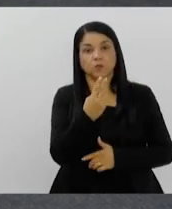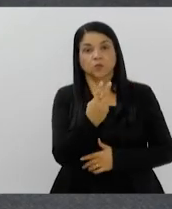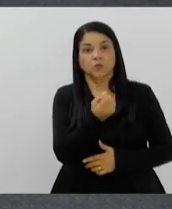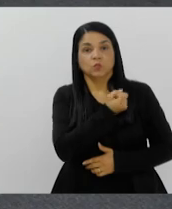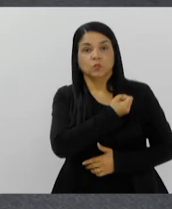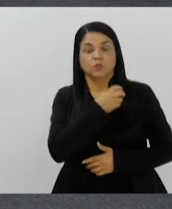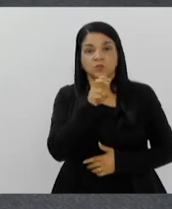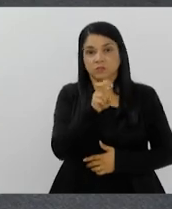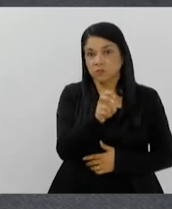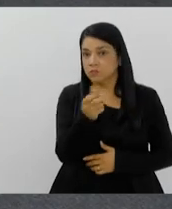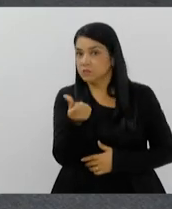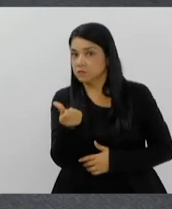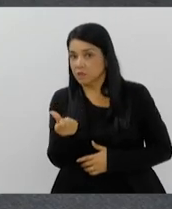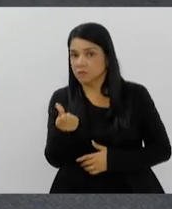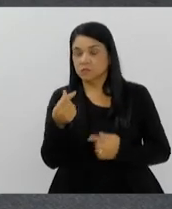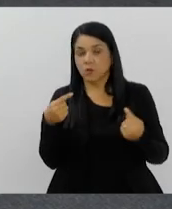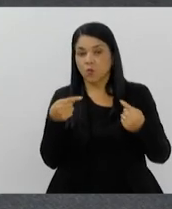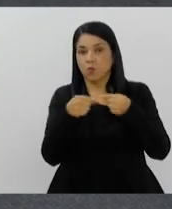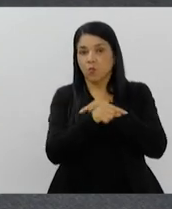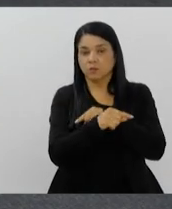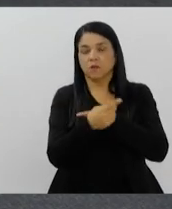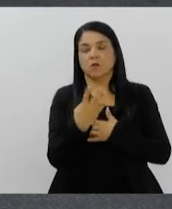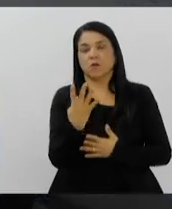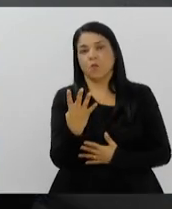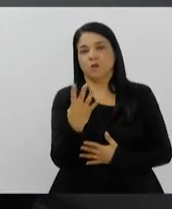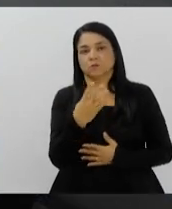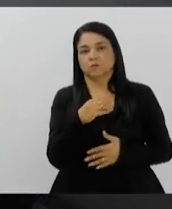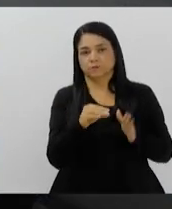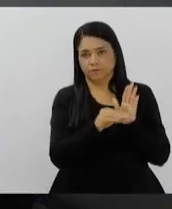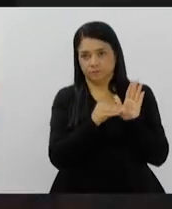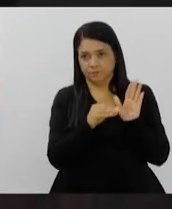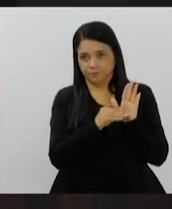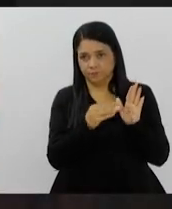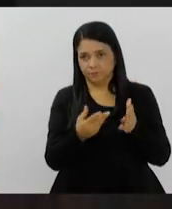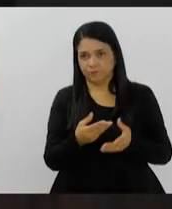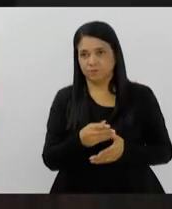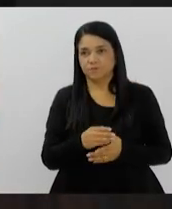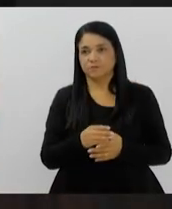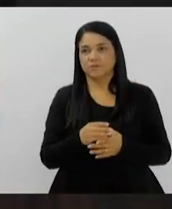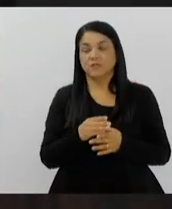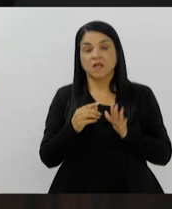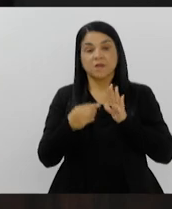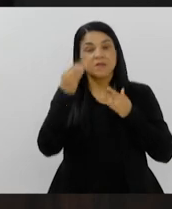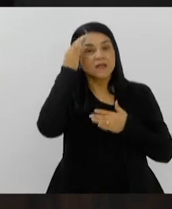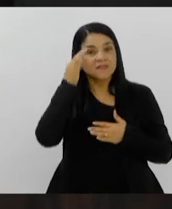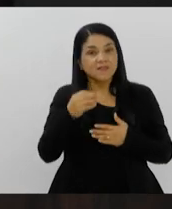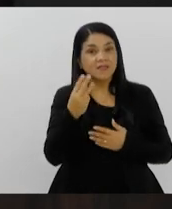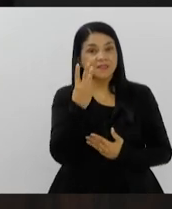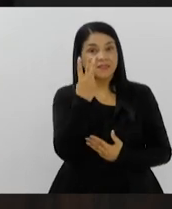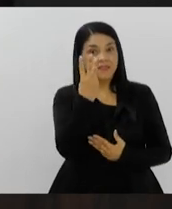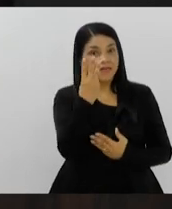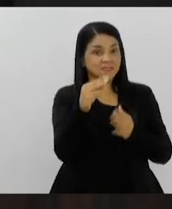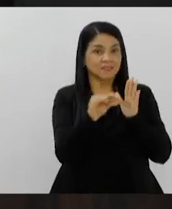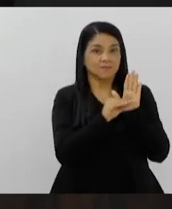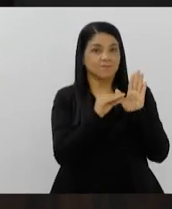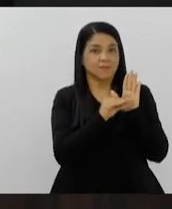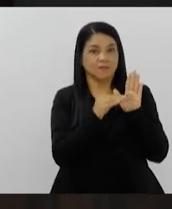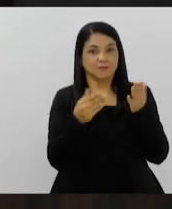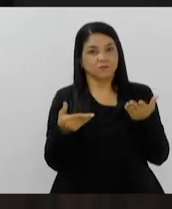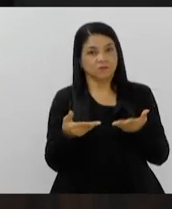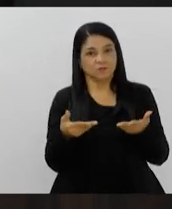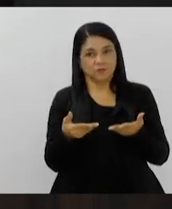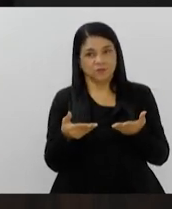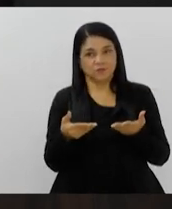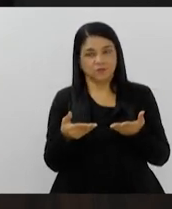5 e 6 e contrário à emenda número 4. É só entender que só foi apresentada 3 emendas hoje, então só